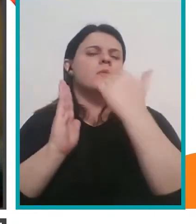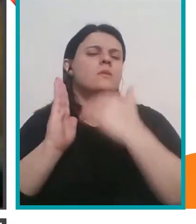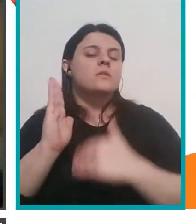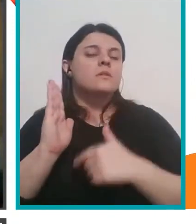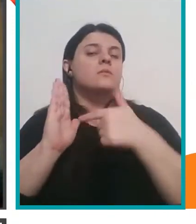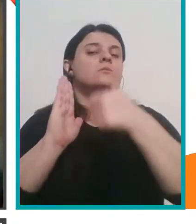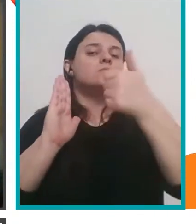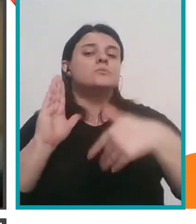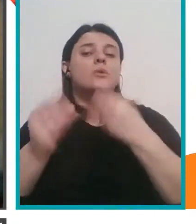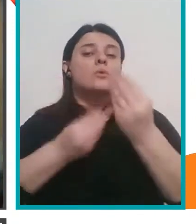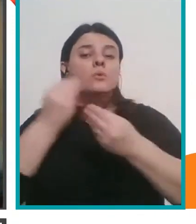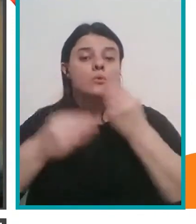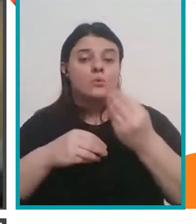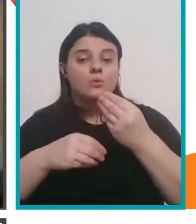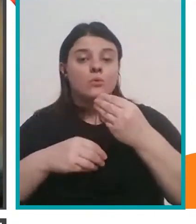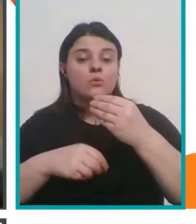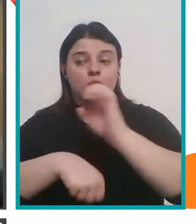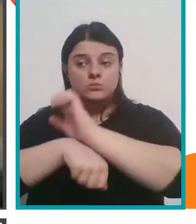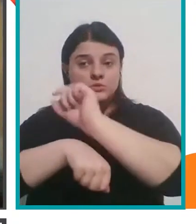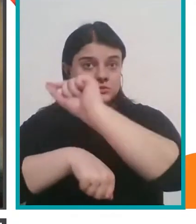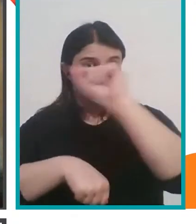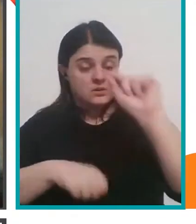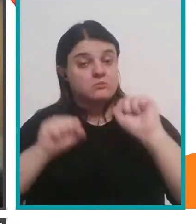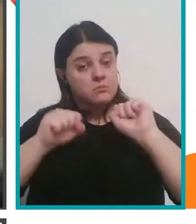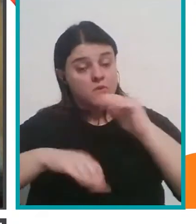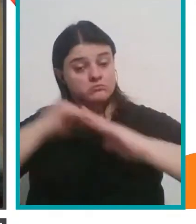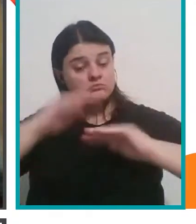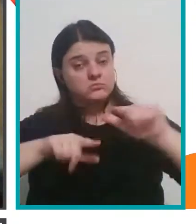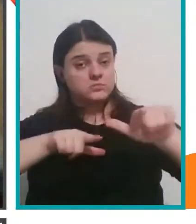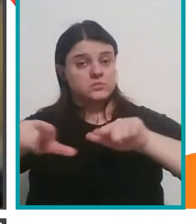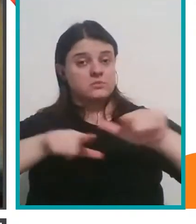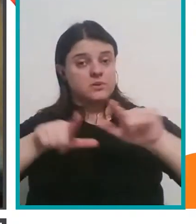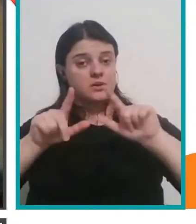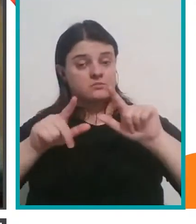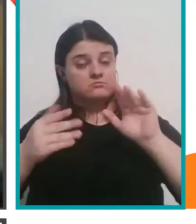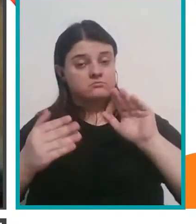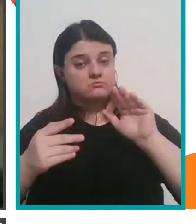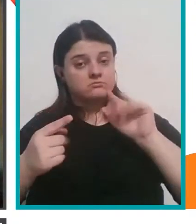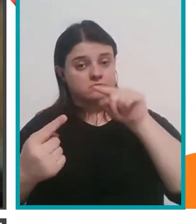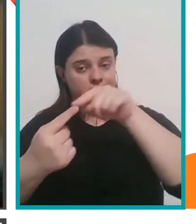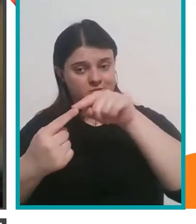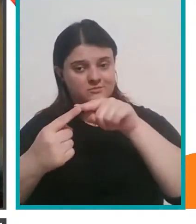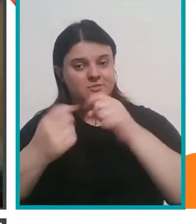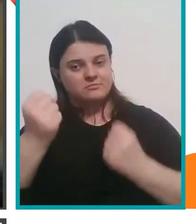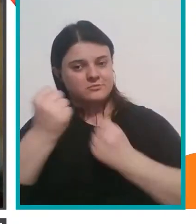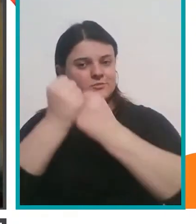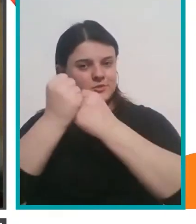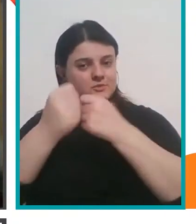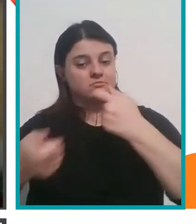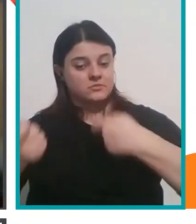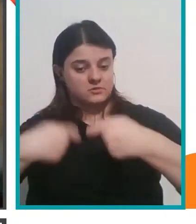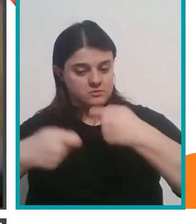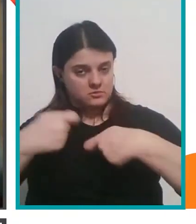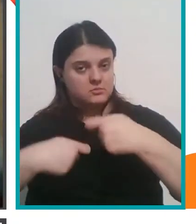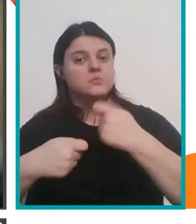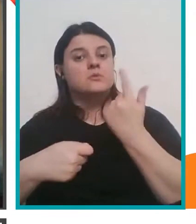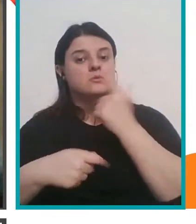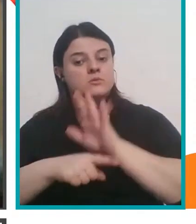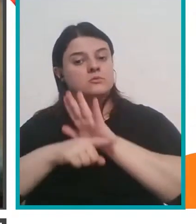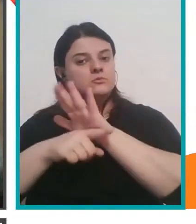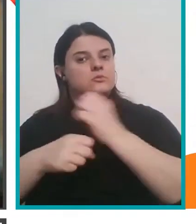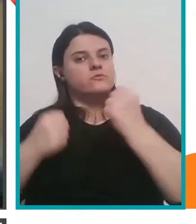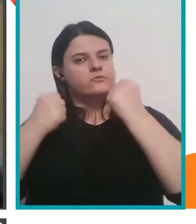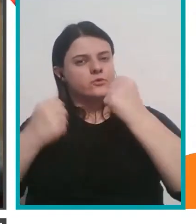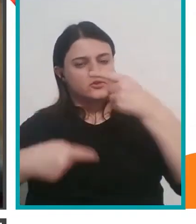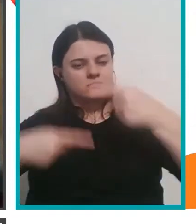como os estados podem atuar acerca disso, no sentido de apoiar a economia, de fortalecer as